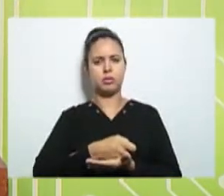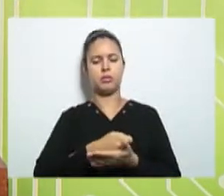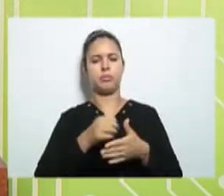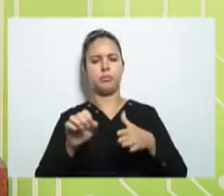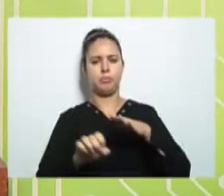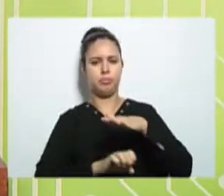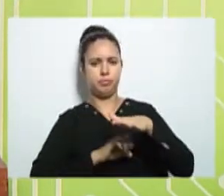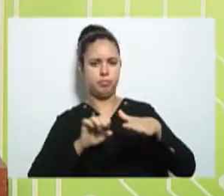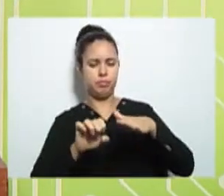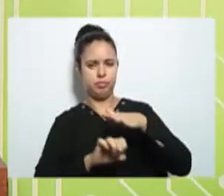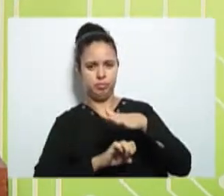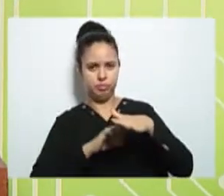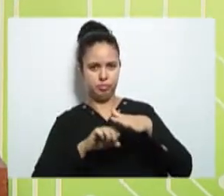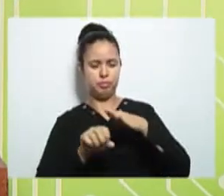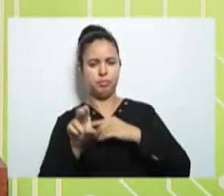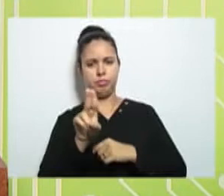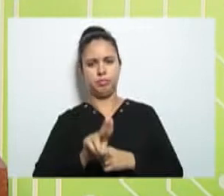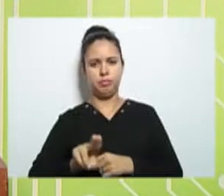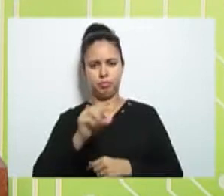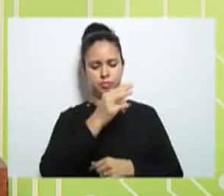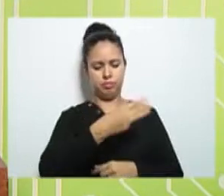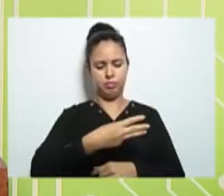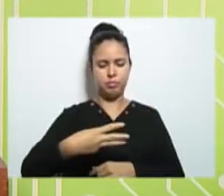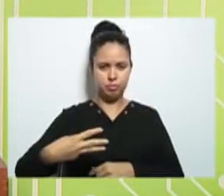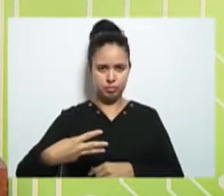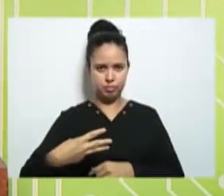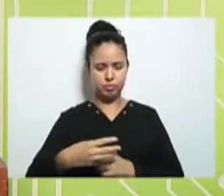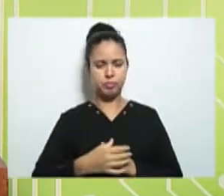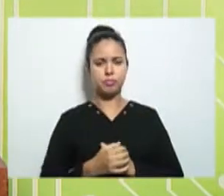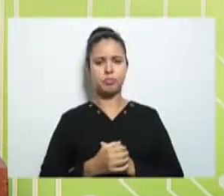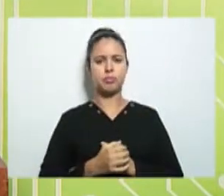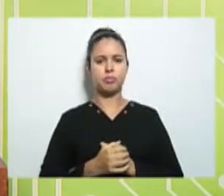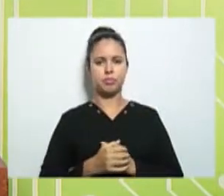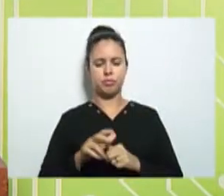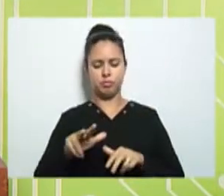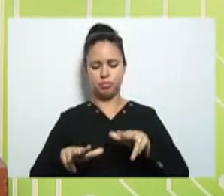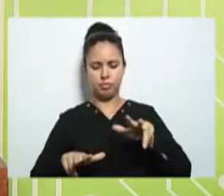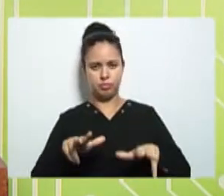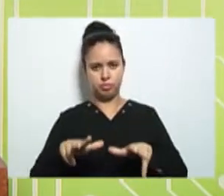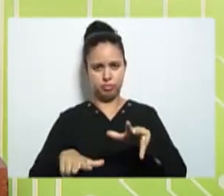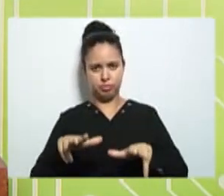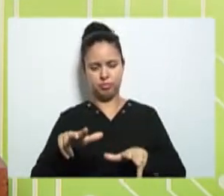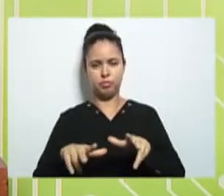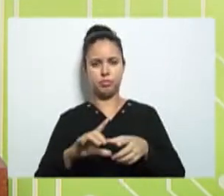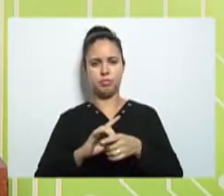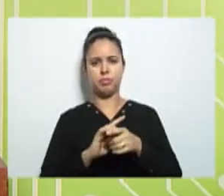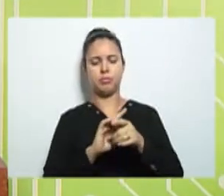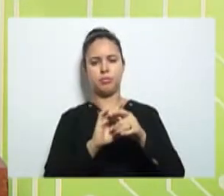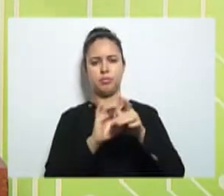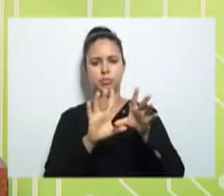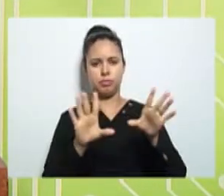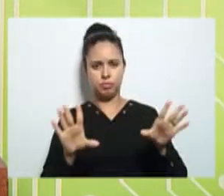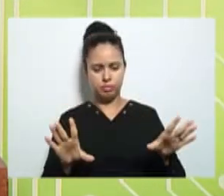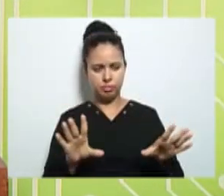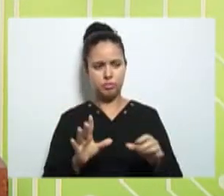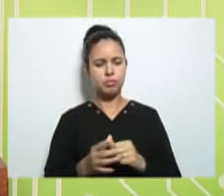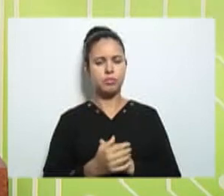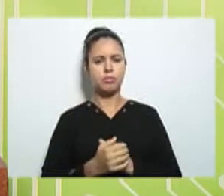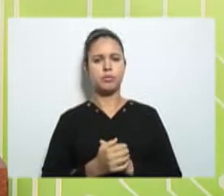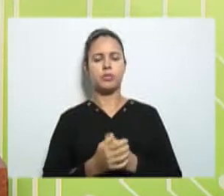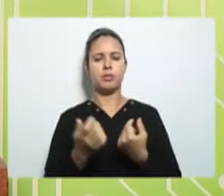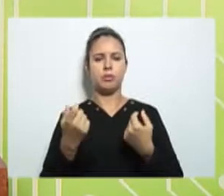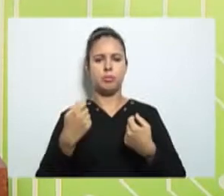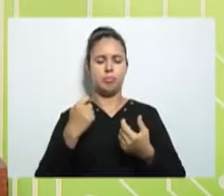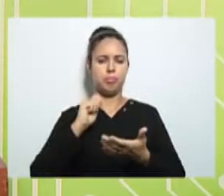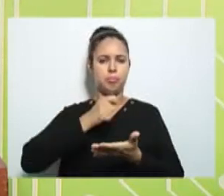para poder utilizar esse sistema operacional. O Linux não, ele é de código aberto, ele é livre, não é isso? Então, você não